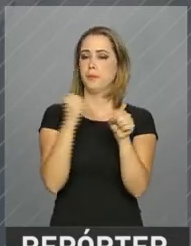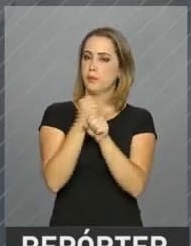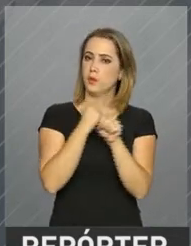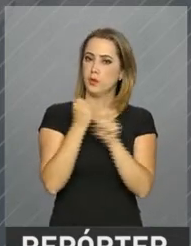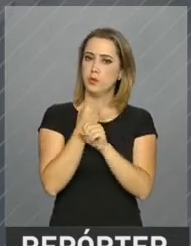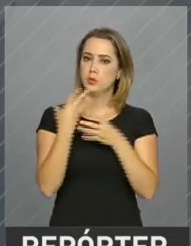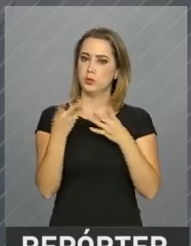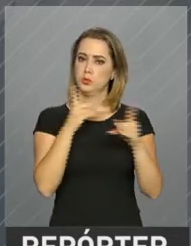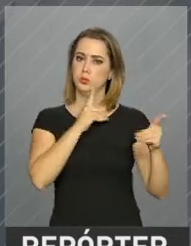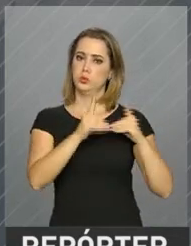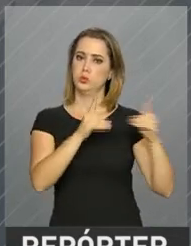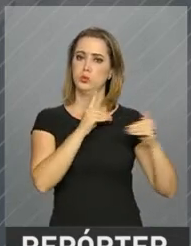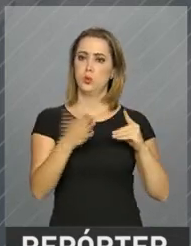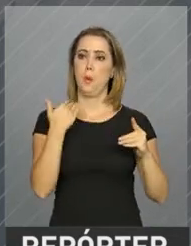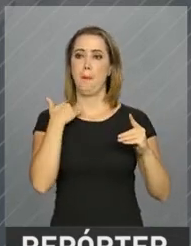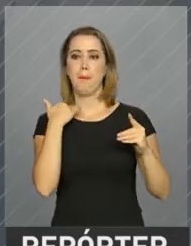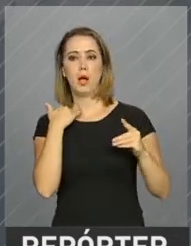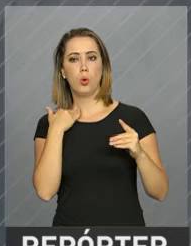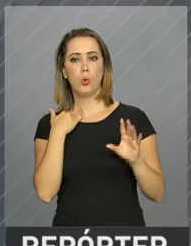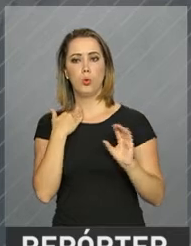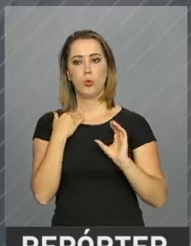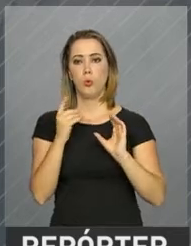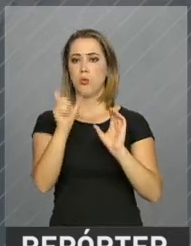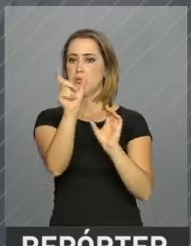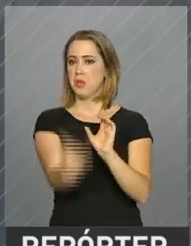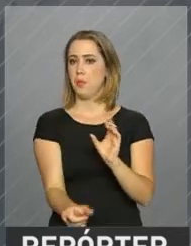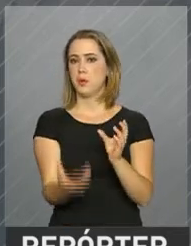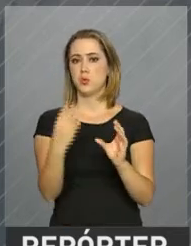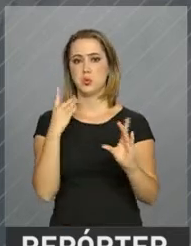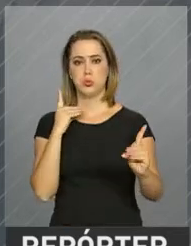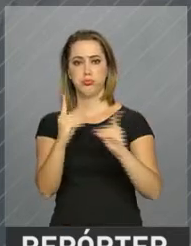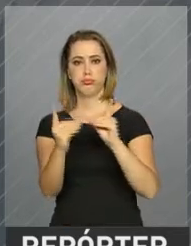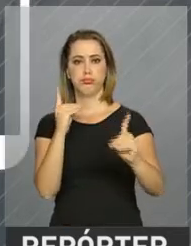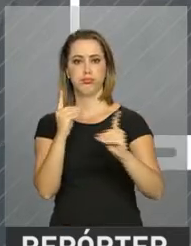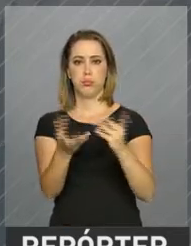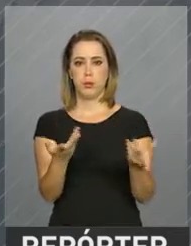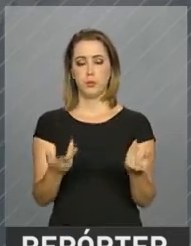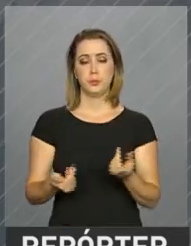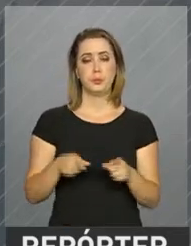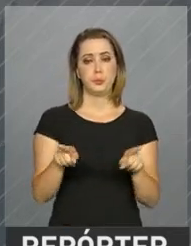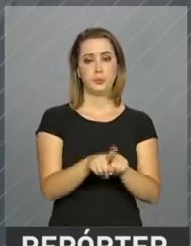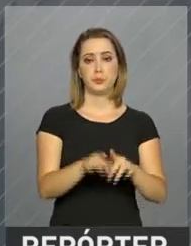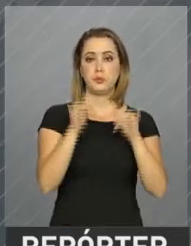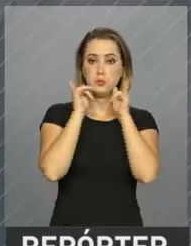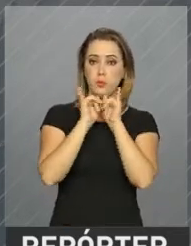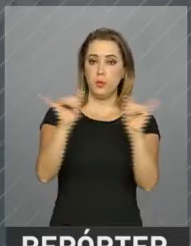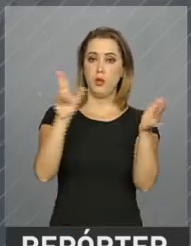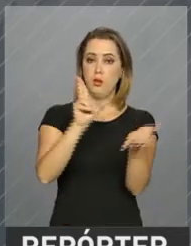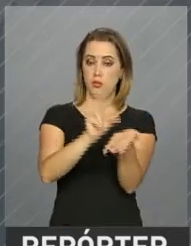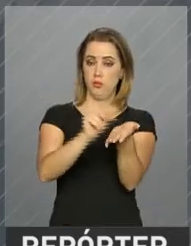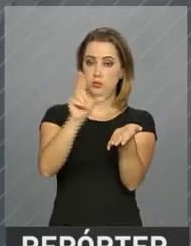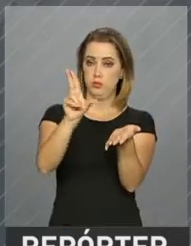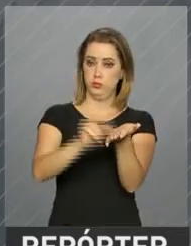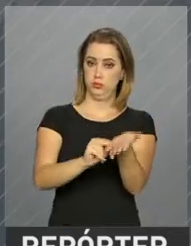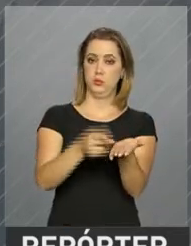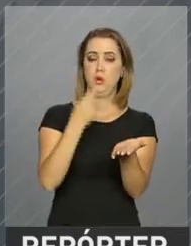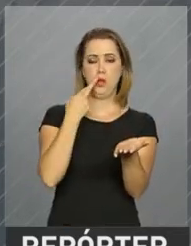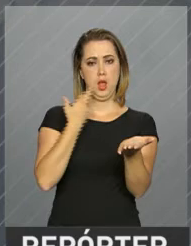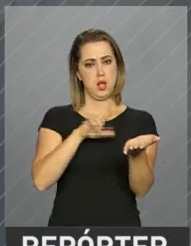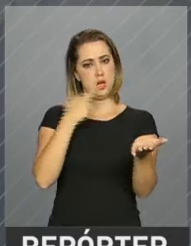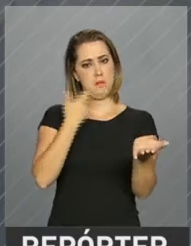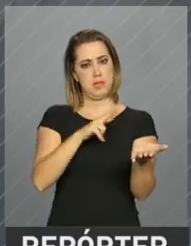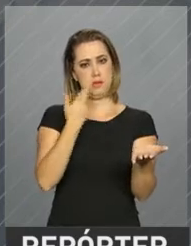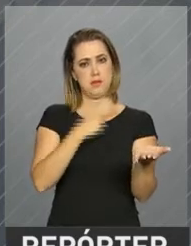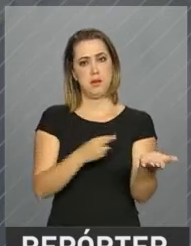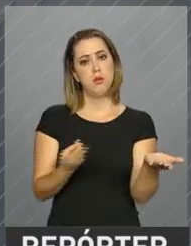solução de conflitos entre clientes e bancos de forma mais rápida e eficiente deve ser lançado um aplicativo para registro e acompanhamento